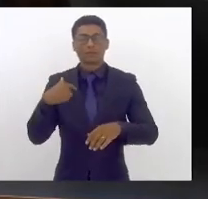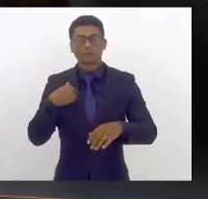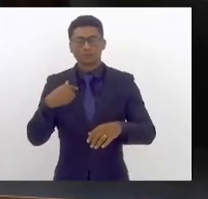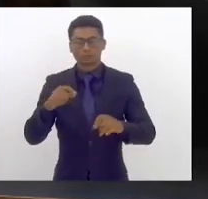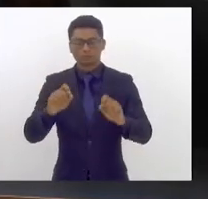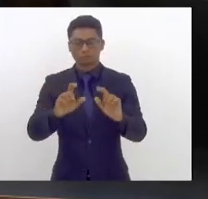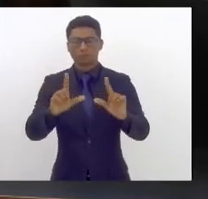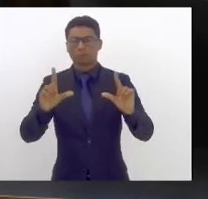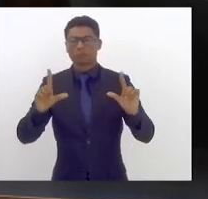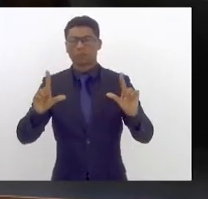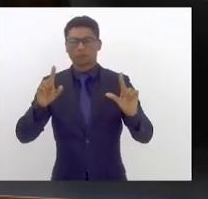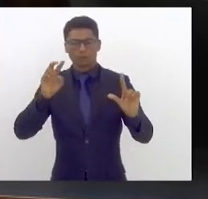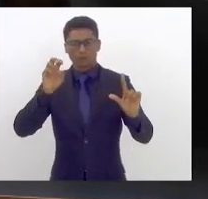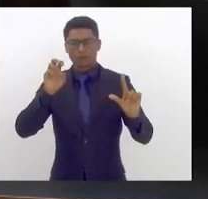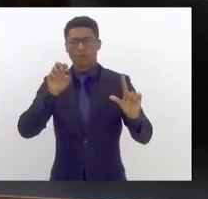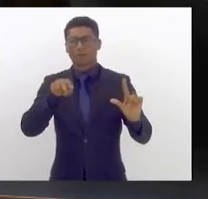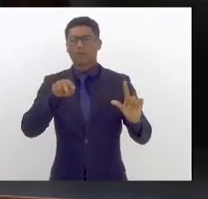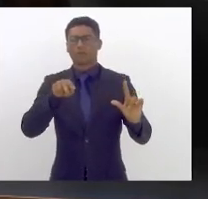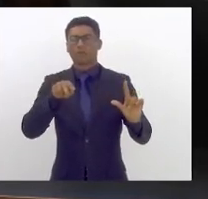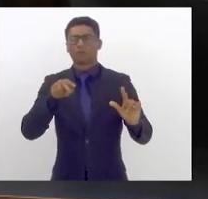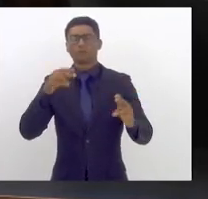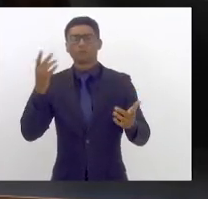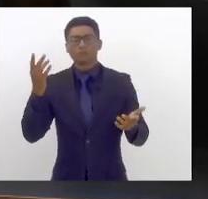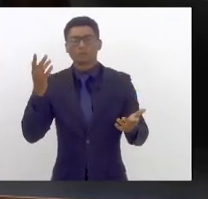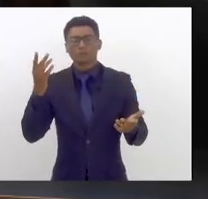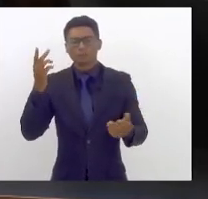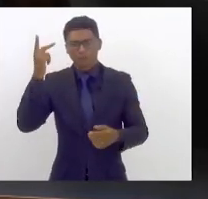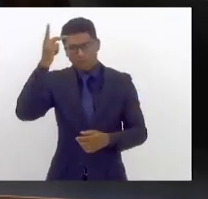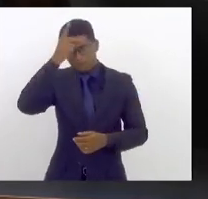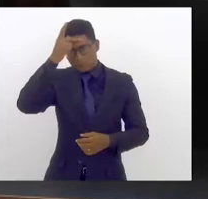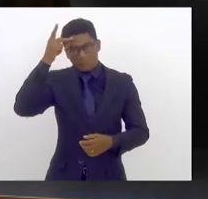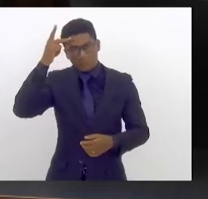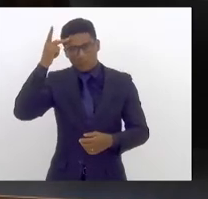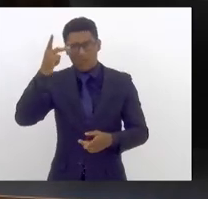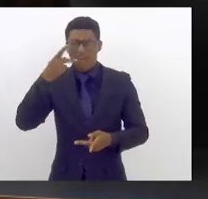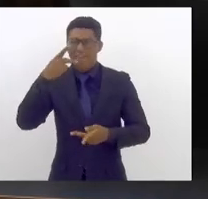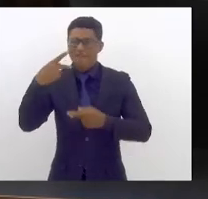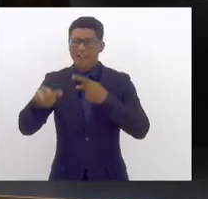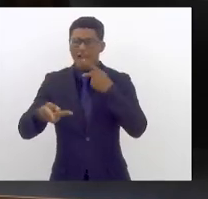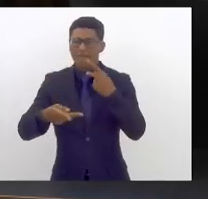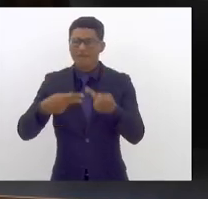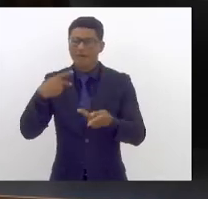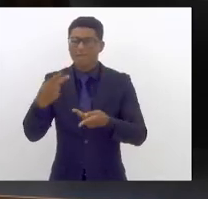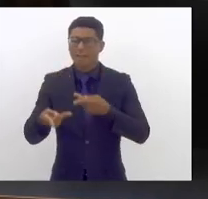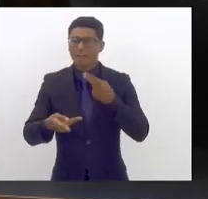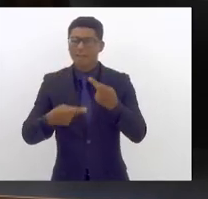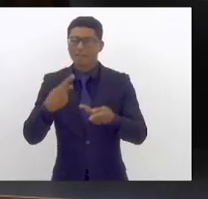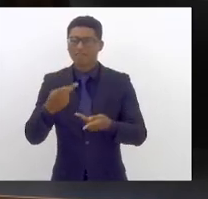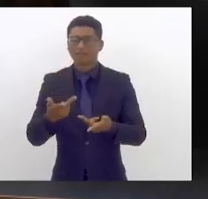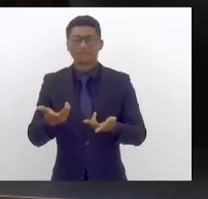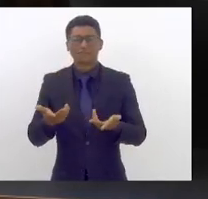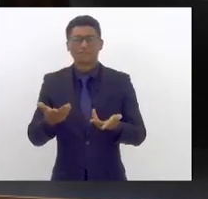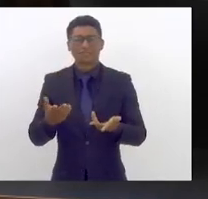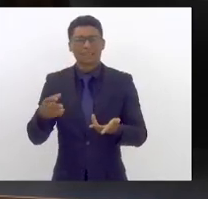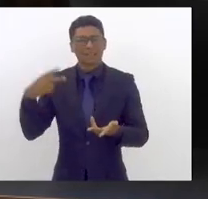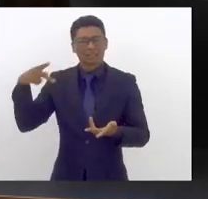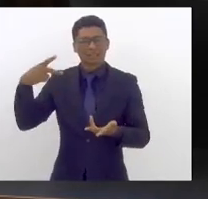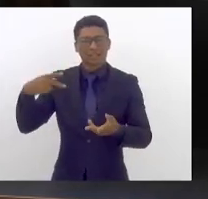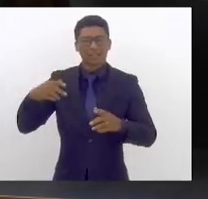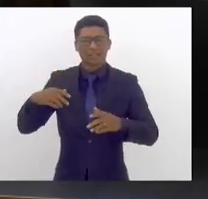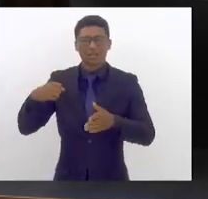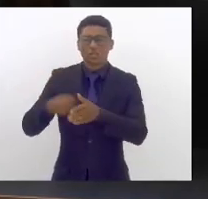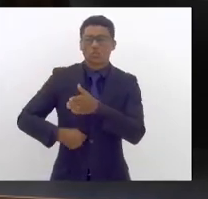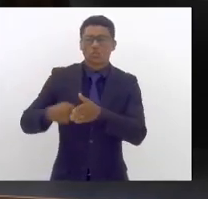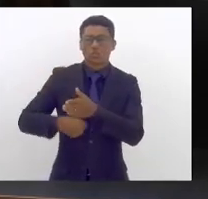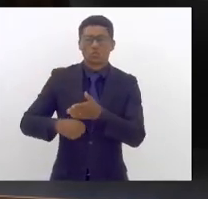e quando eu via alguém fazer cometer injustiça com relação a defesa e a luta da enfermeira Rejane